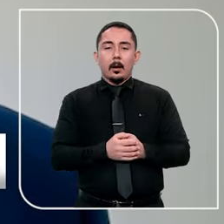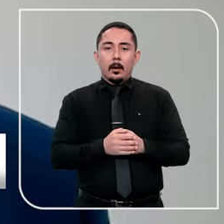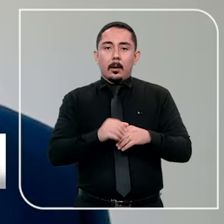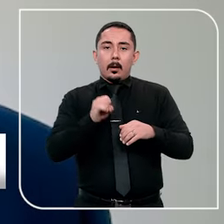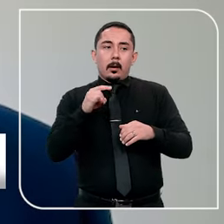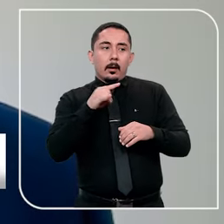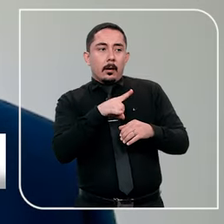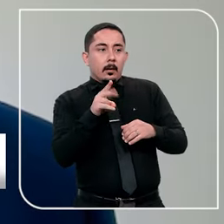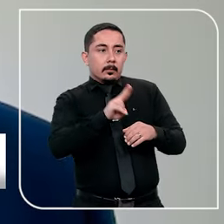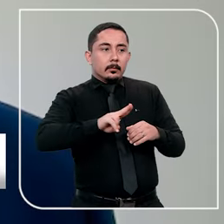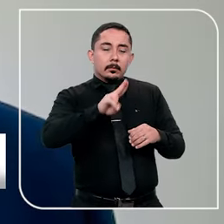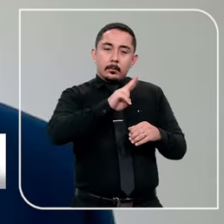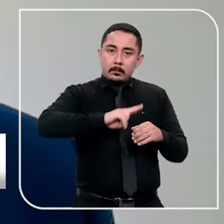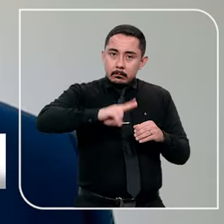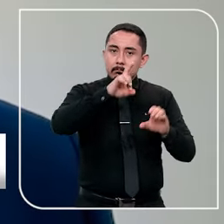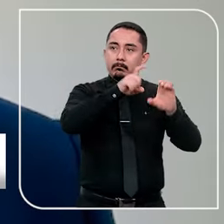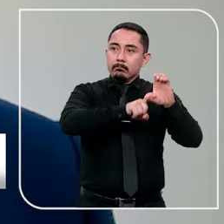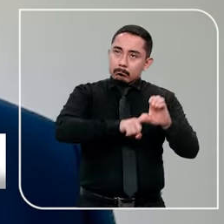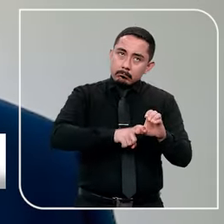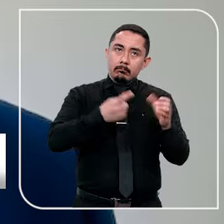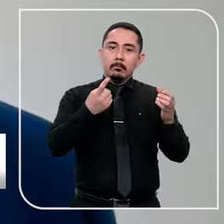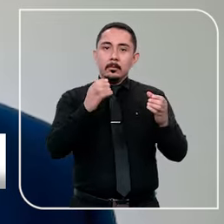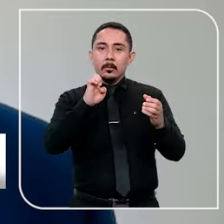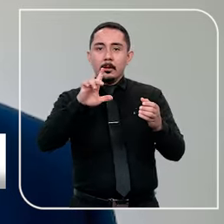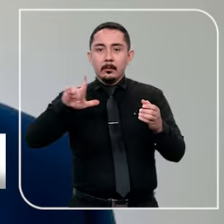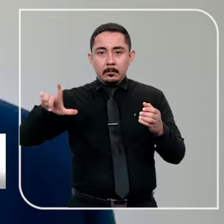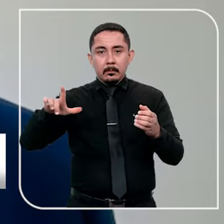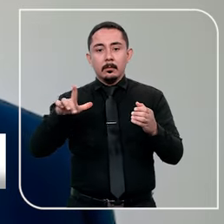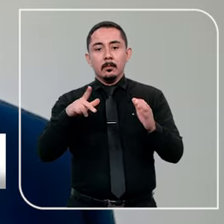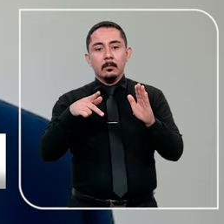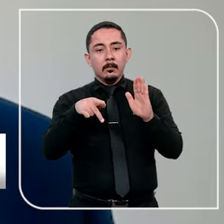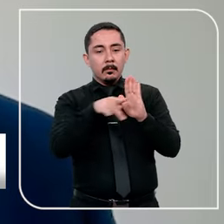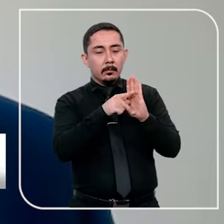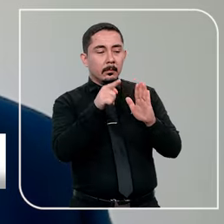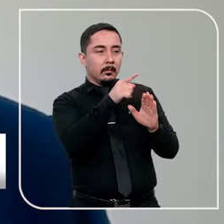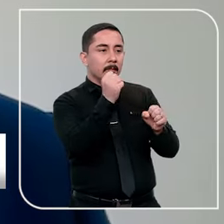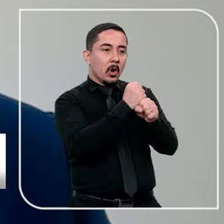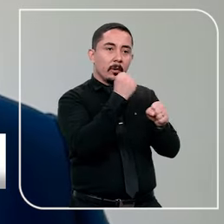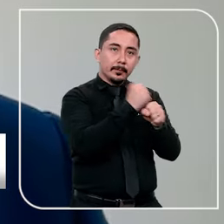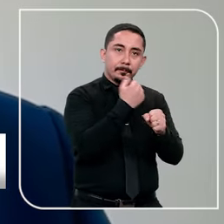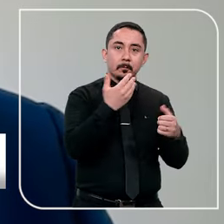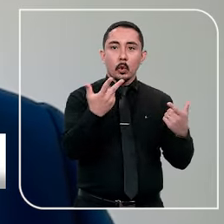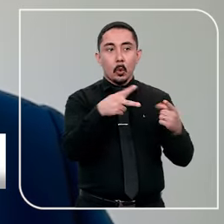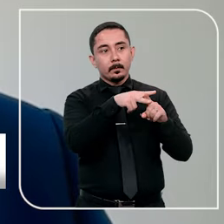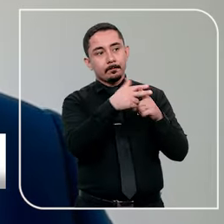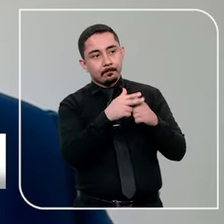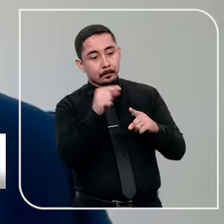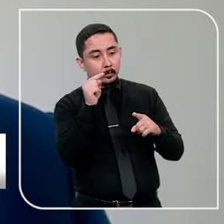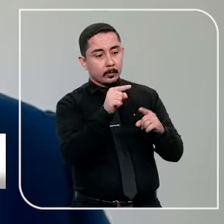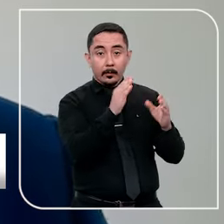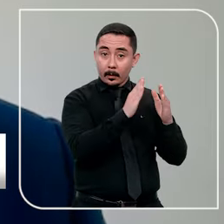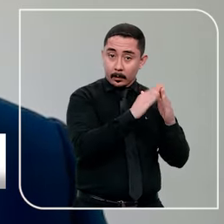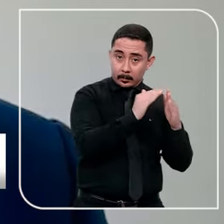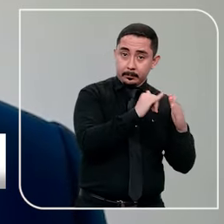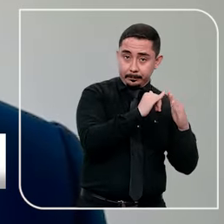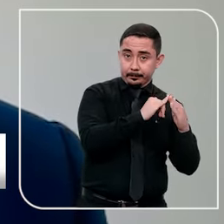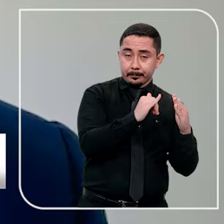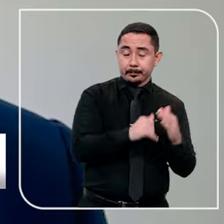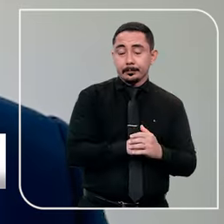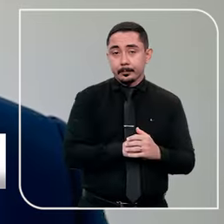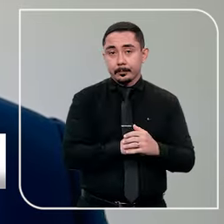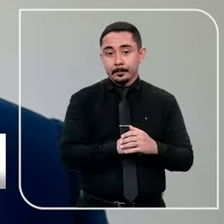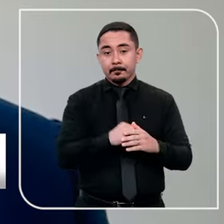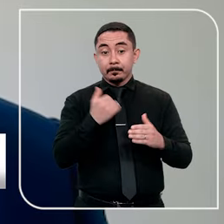do STJ se for utilizado uma dívida uma dívida Cívil feita para construir ou reformar aquele